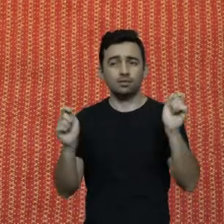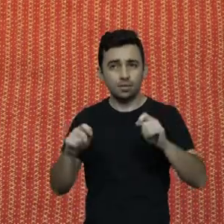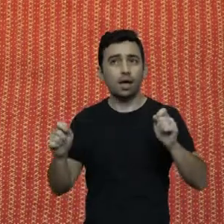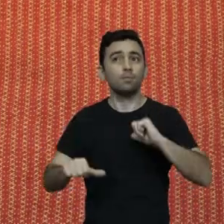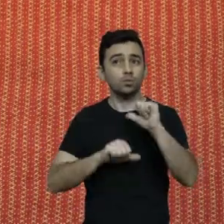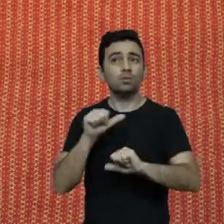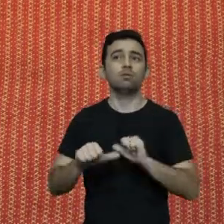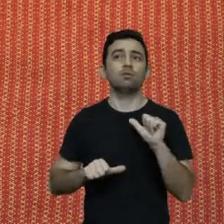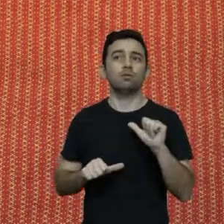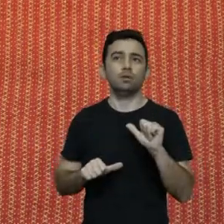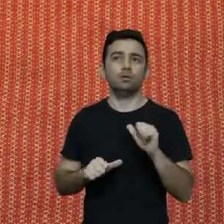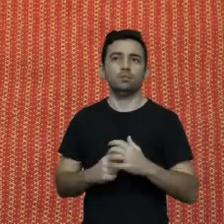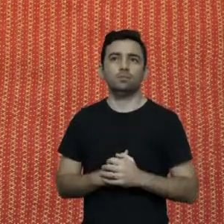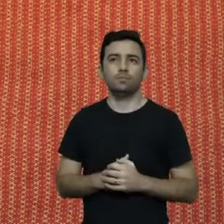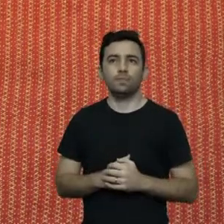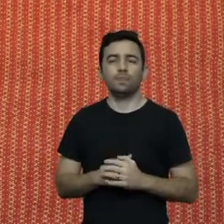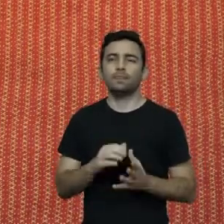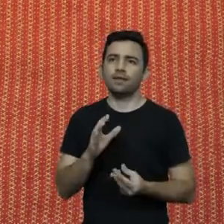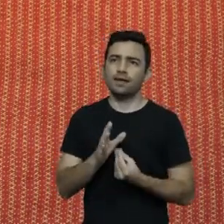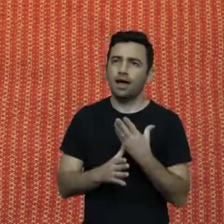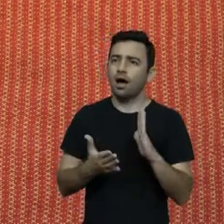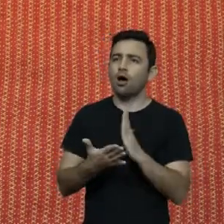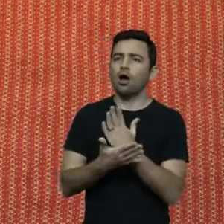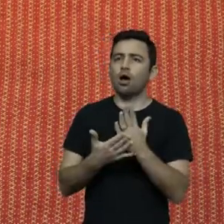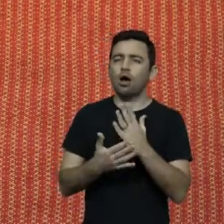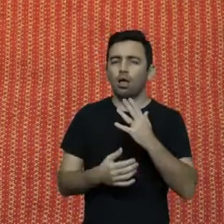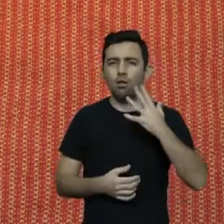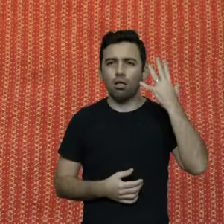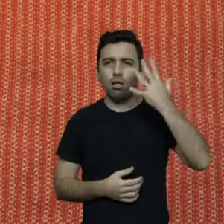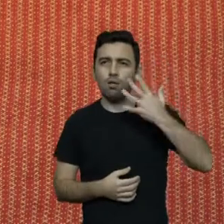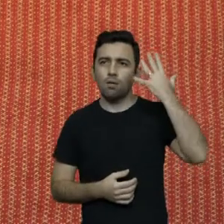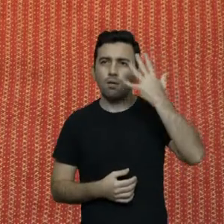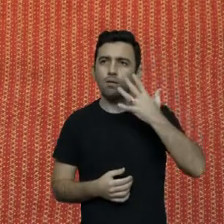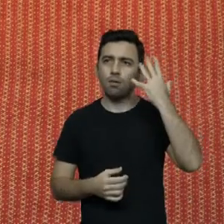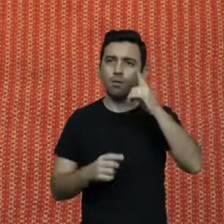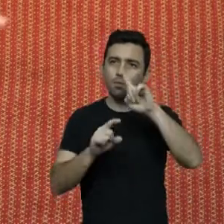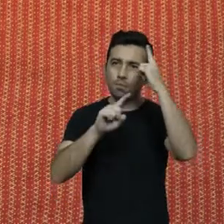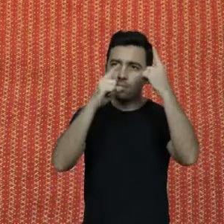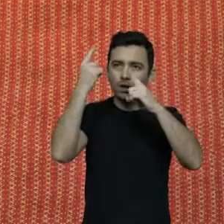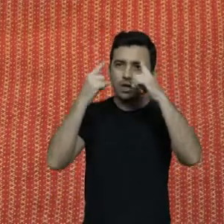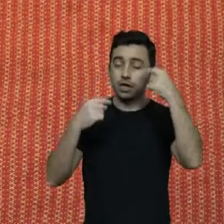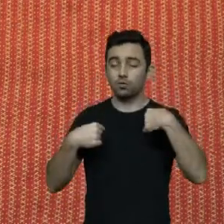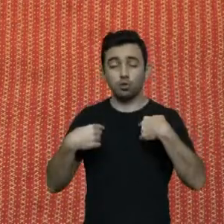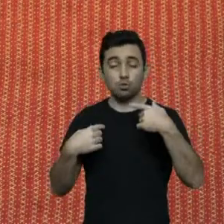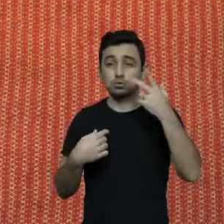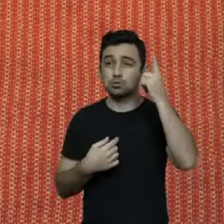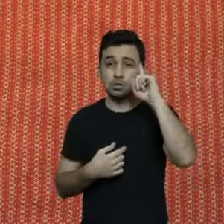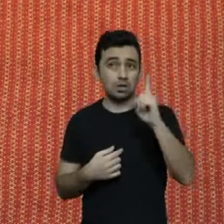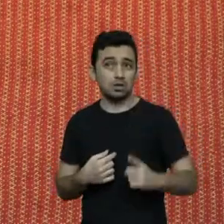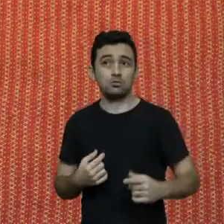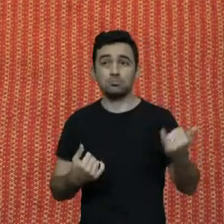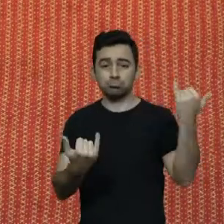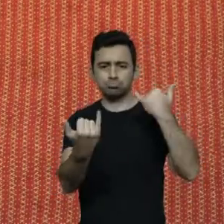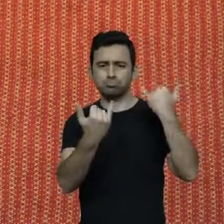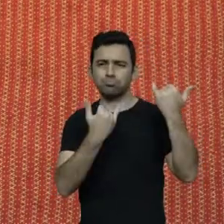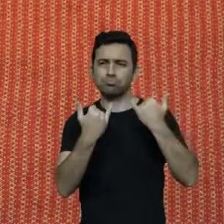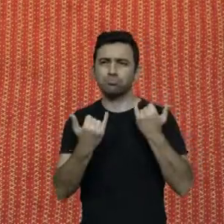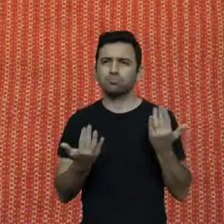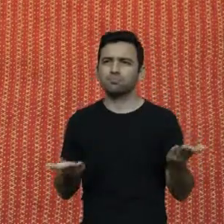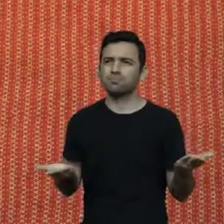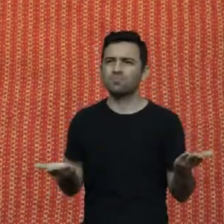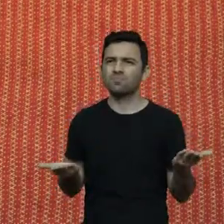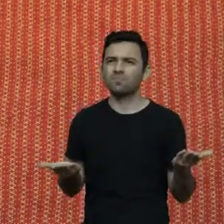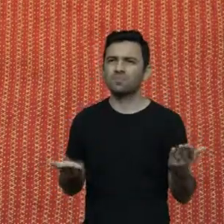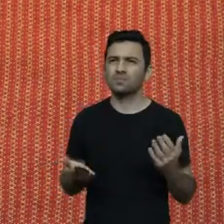reverter criaram algumas narrativas aqui aqui dentro ou lá fora não sei da onde veio isso mas voltar nativas que